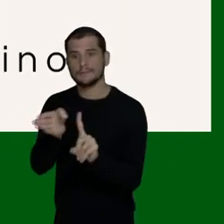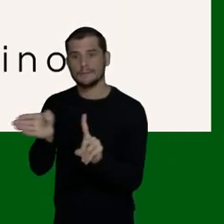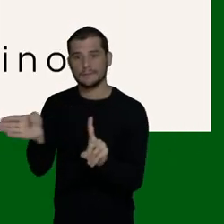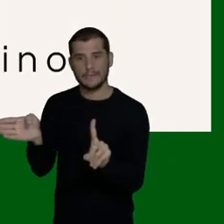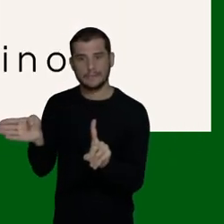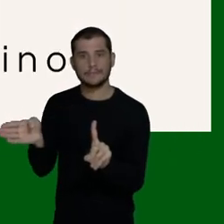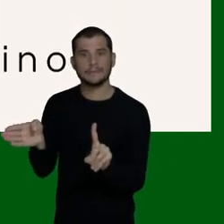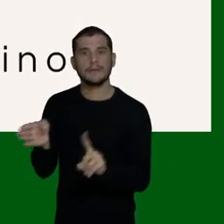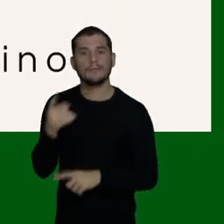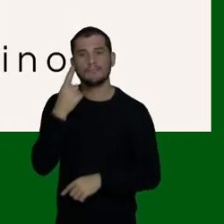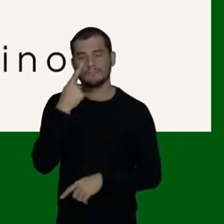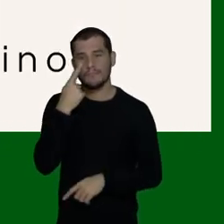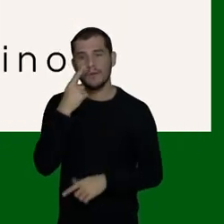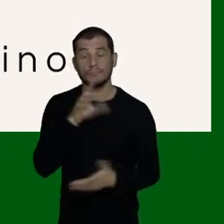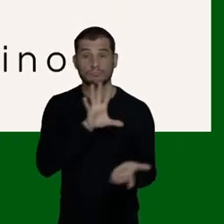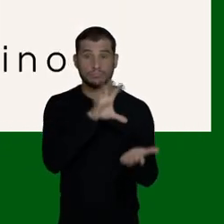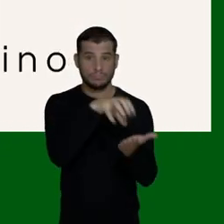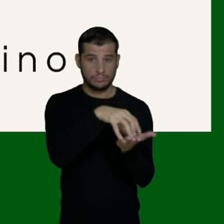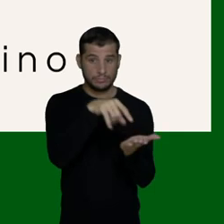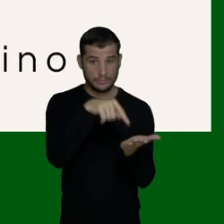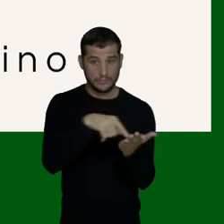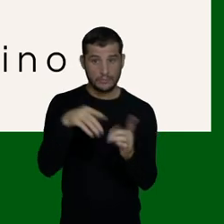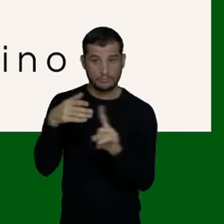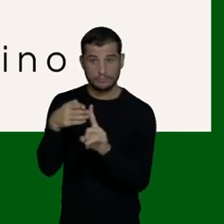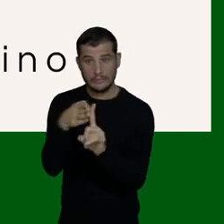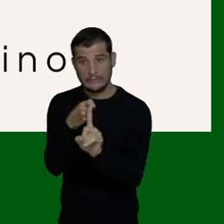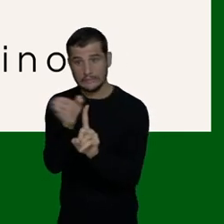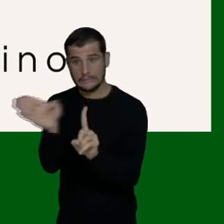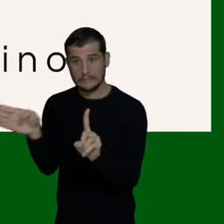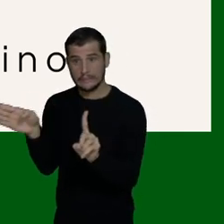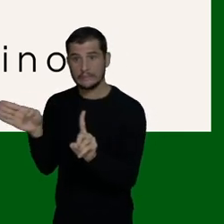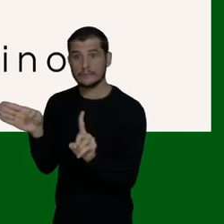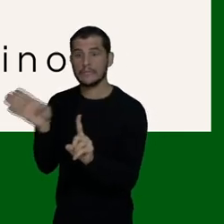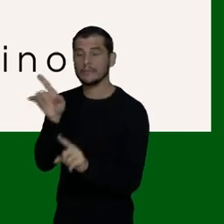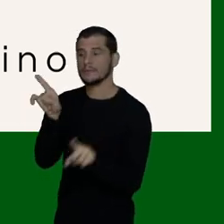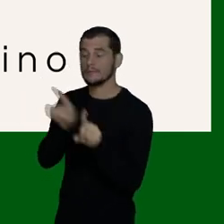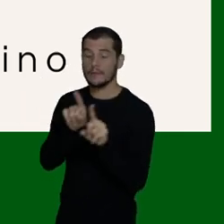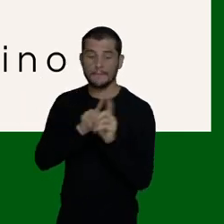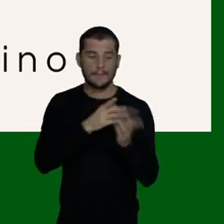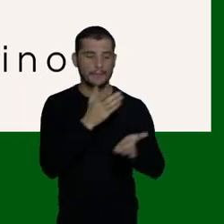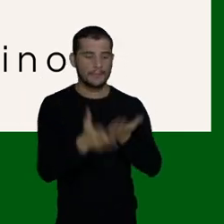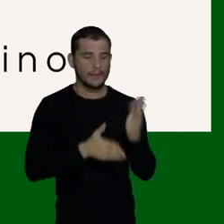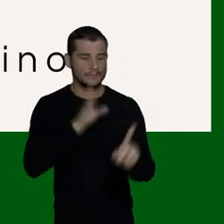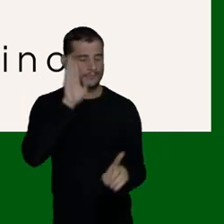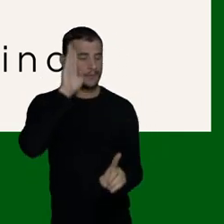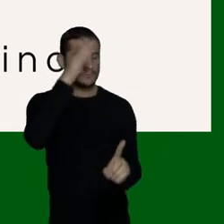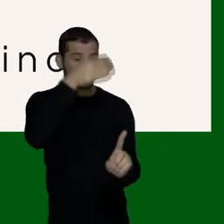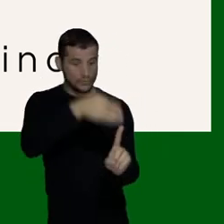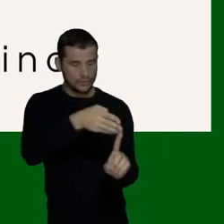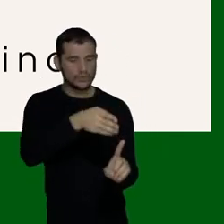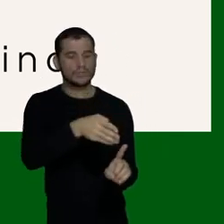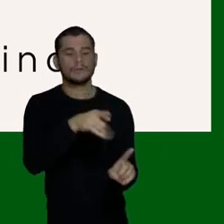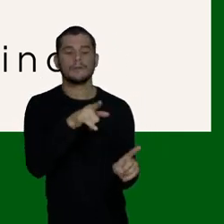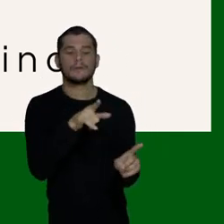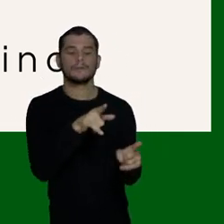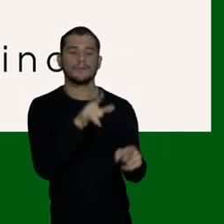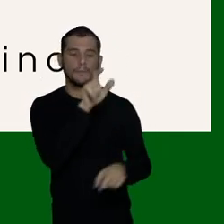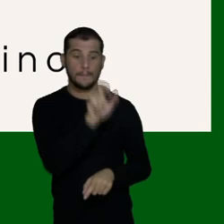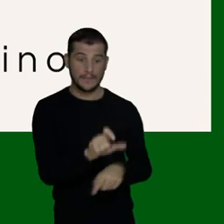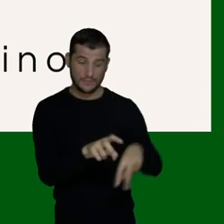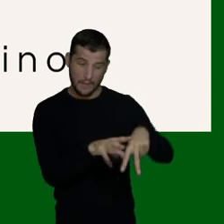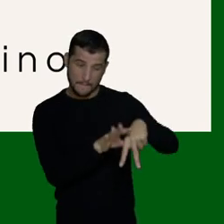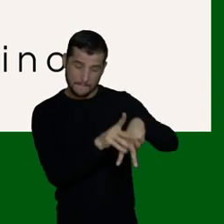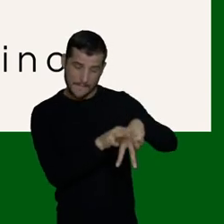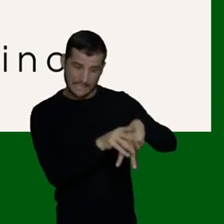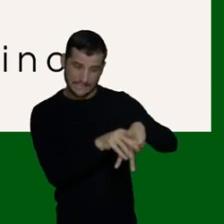perdão que é a questão da assistência direto ao paciente que procura a Hospital participamos